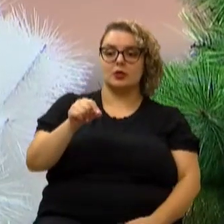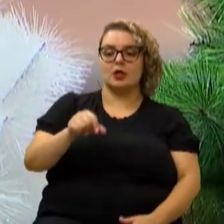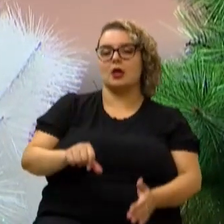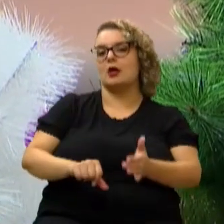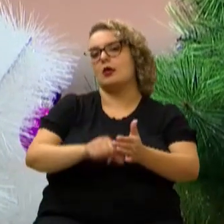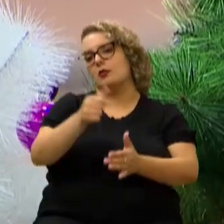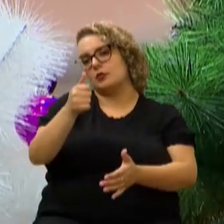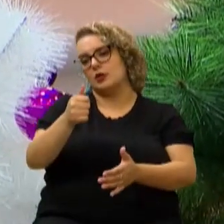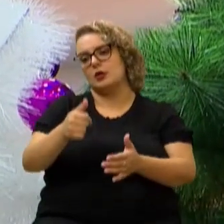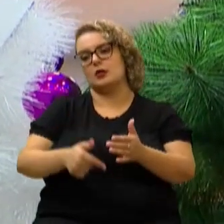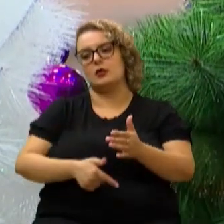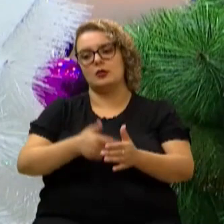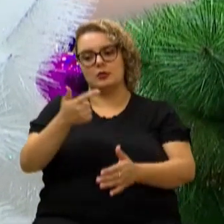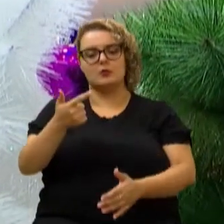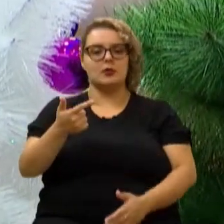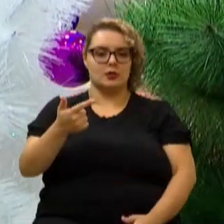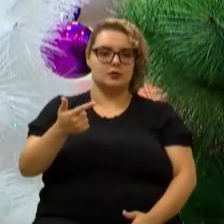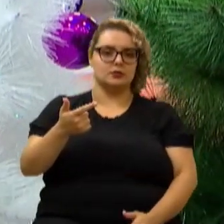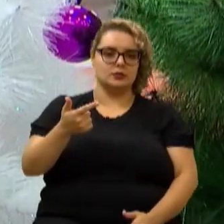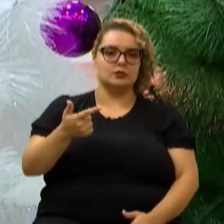opção. Acho que